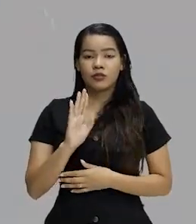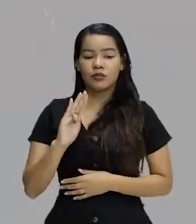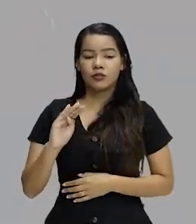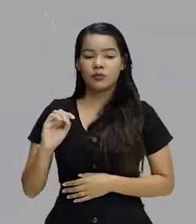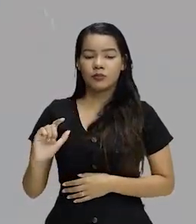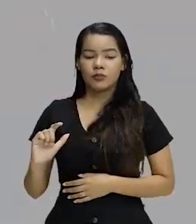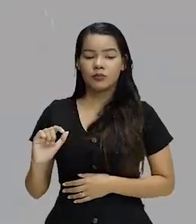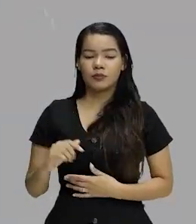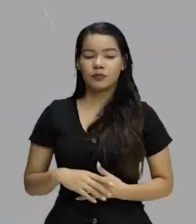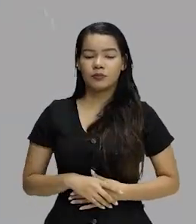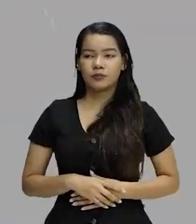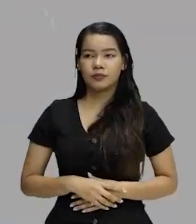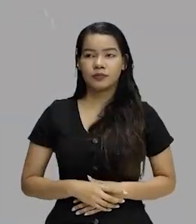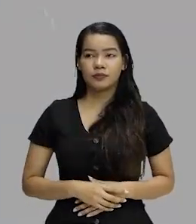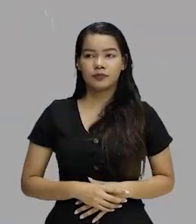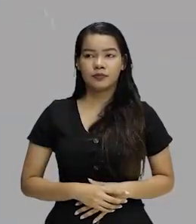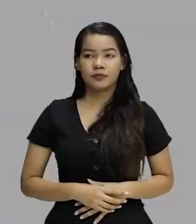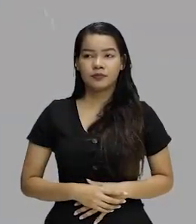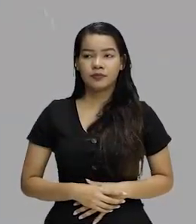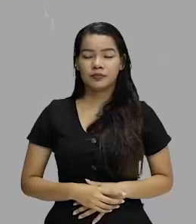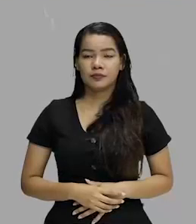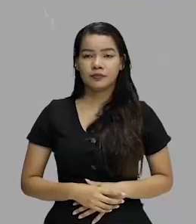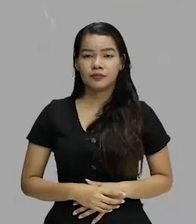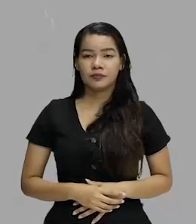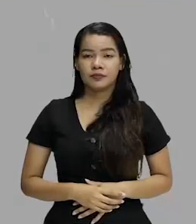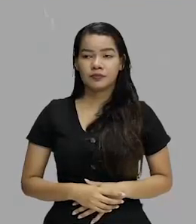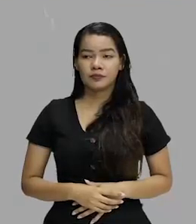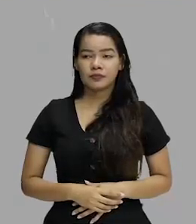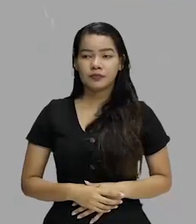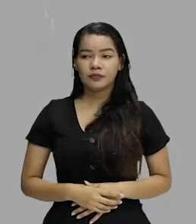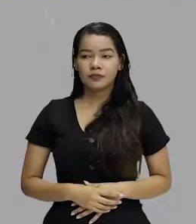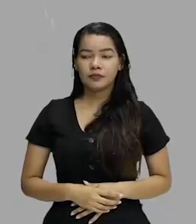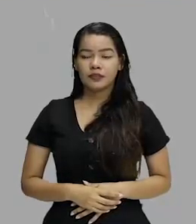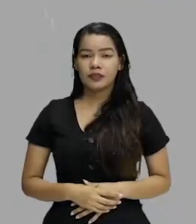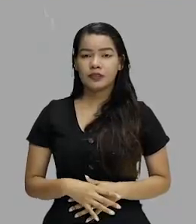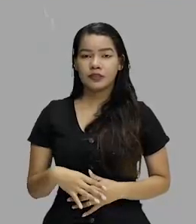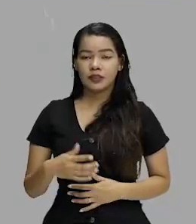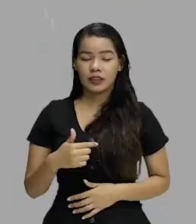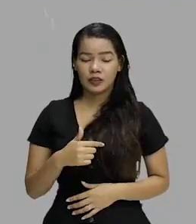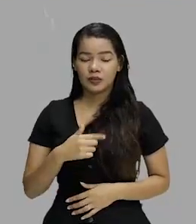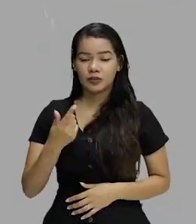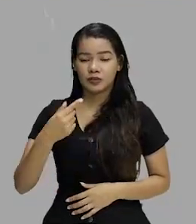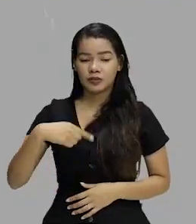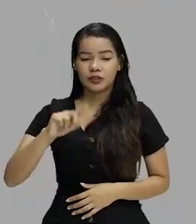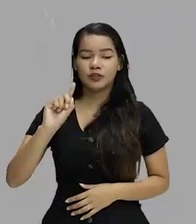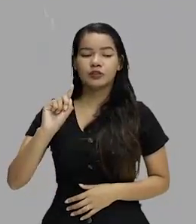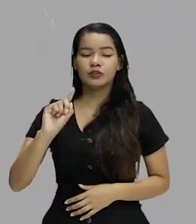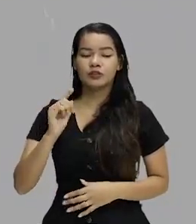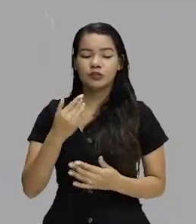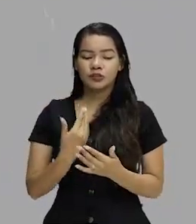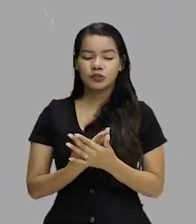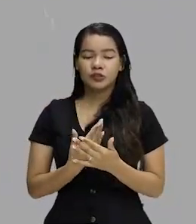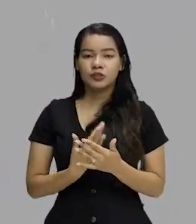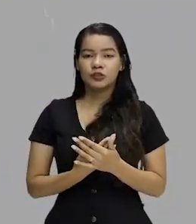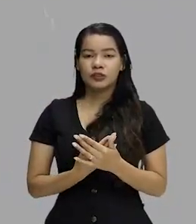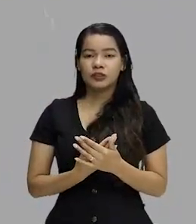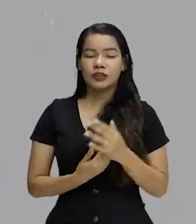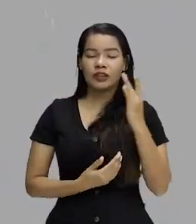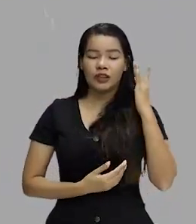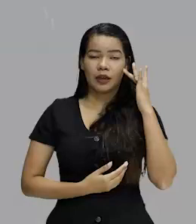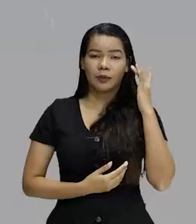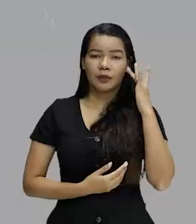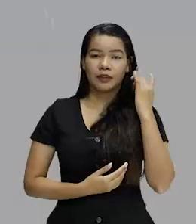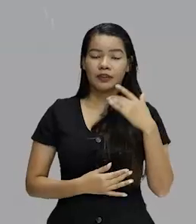to. I am going to play tomorrow. Então, eu estou indo jogar ou eu vou jogar